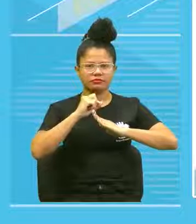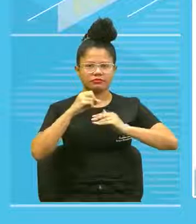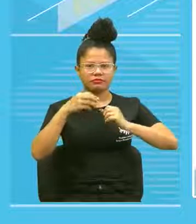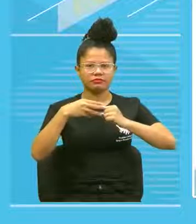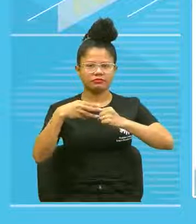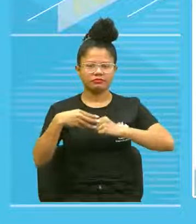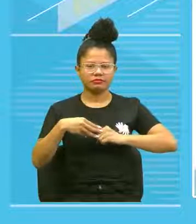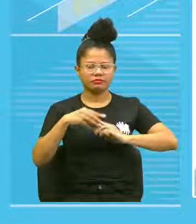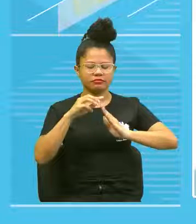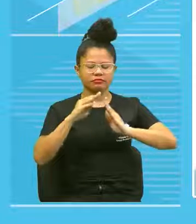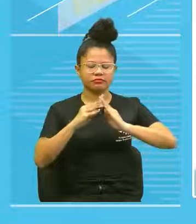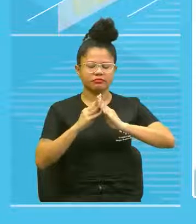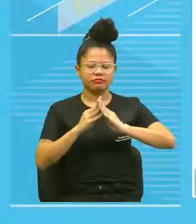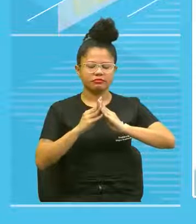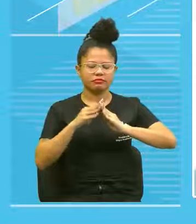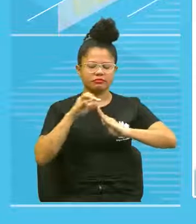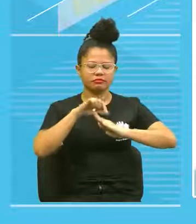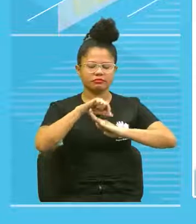fotovoltaicas